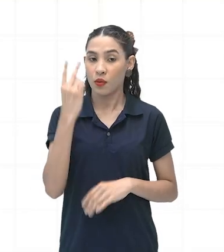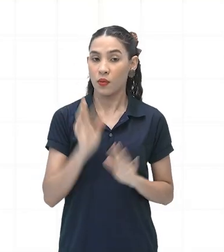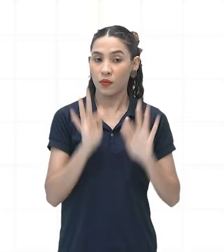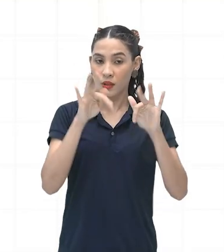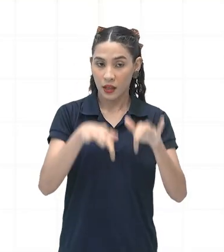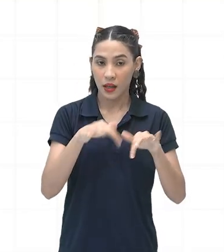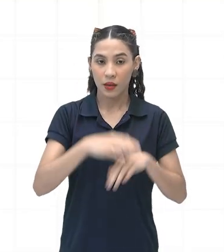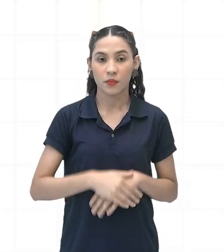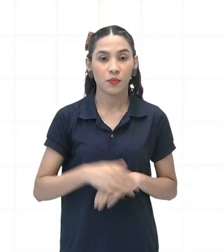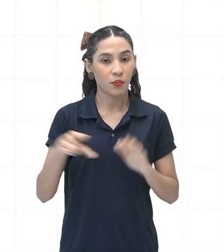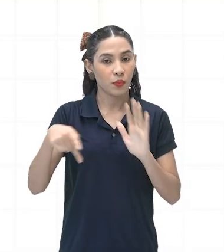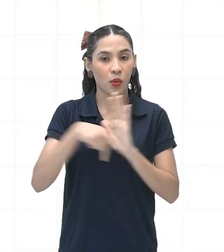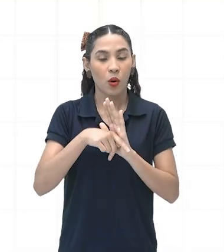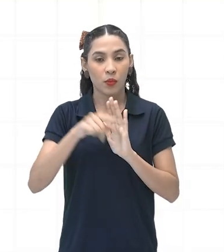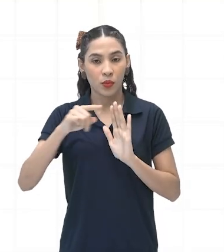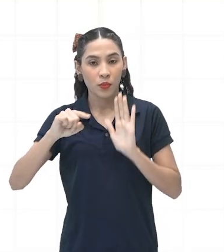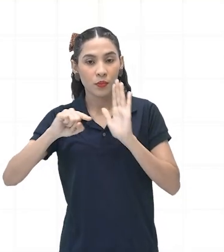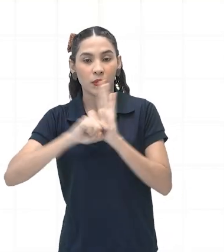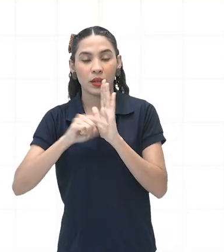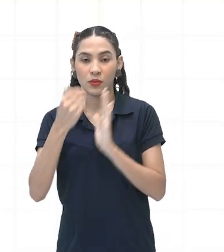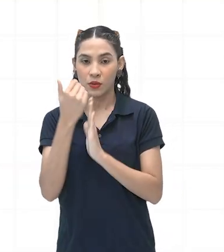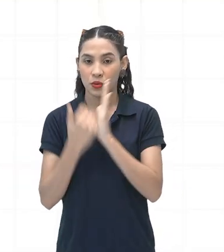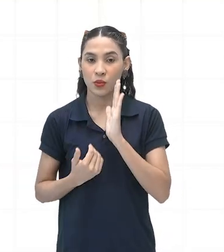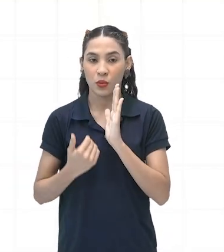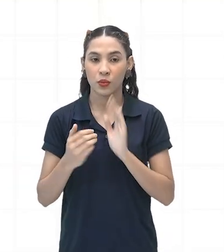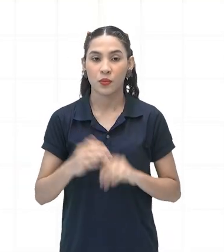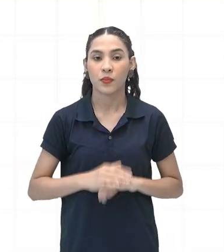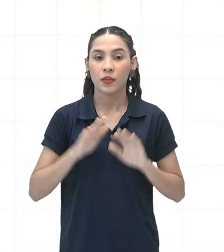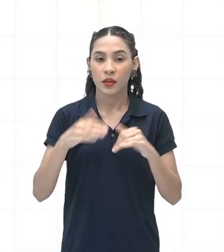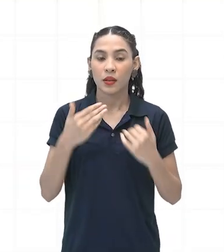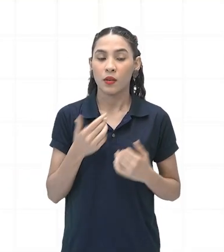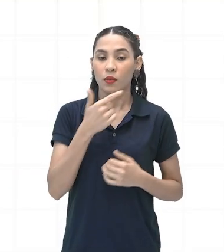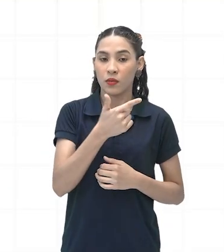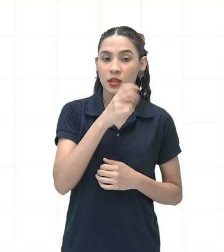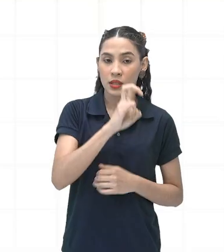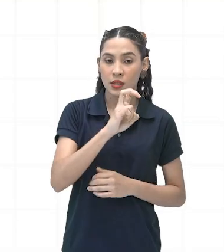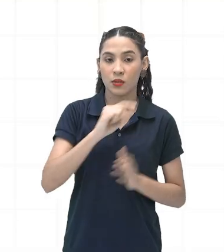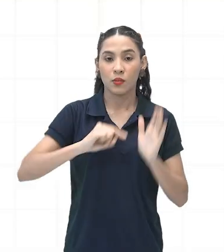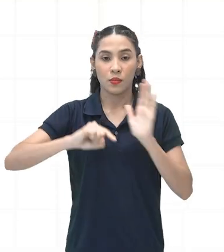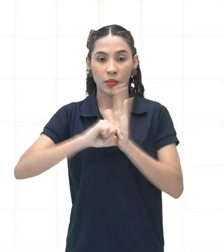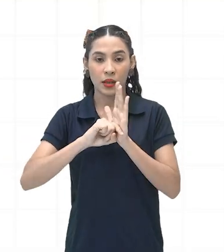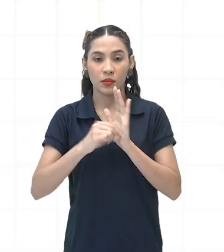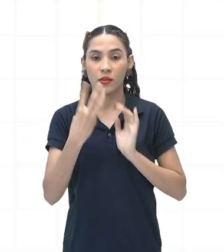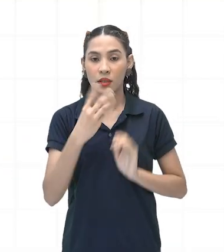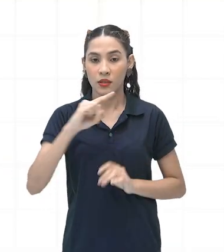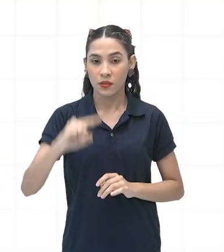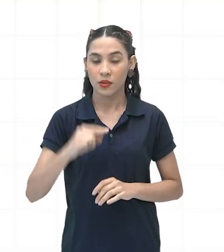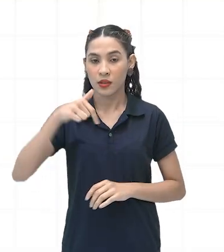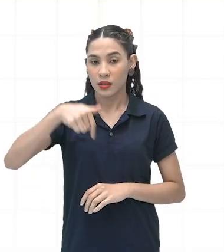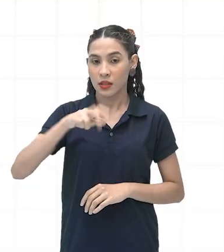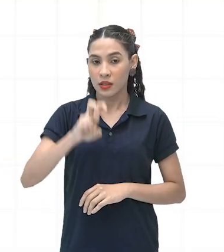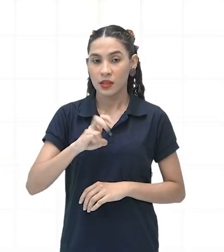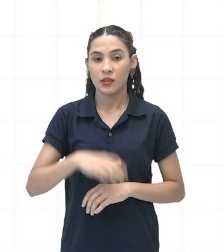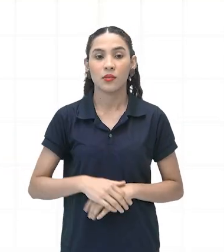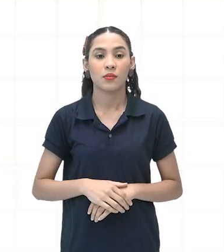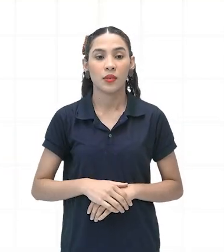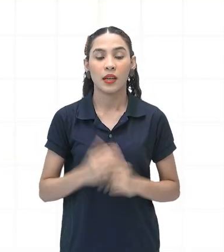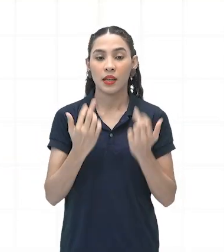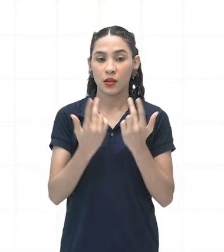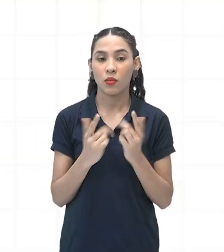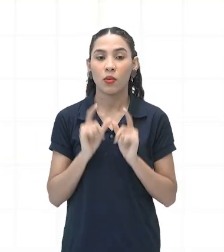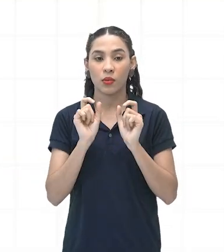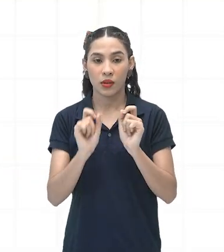o preço final, vai ser o preço original menos o desconto. Então, 25 menos 3,75, o